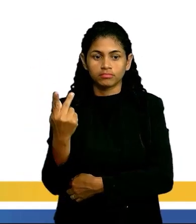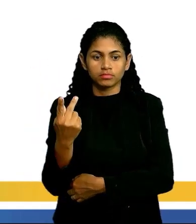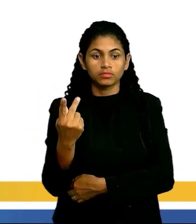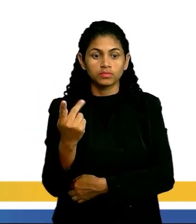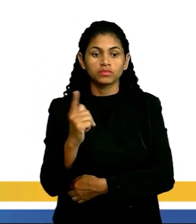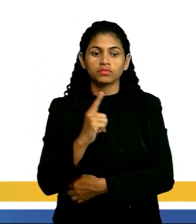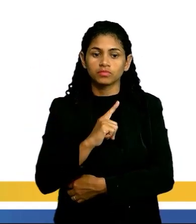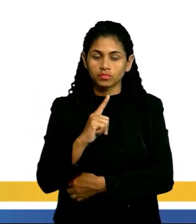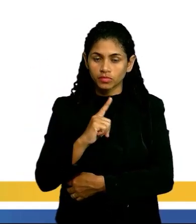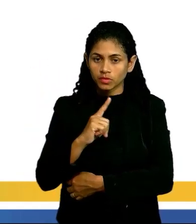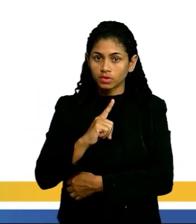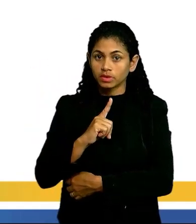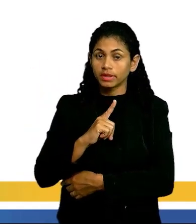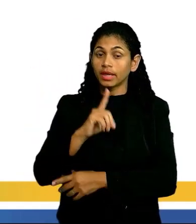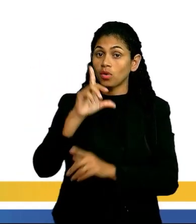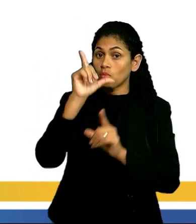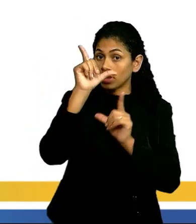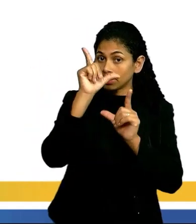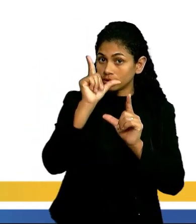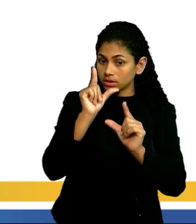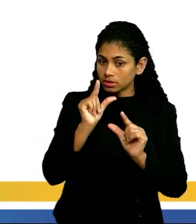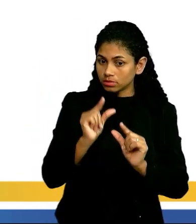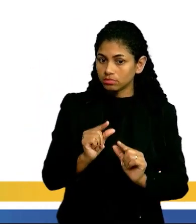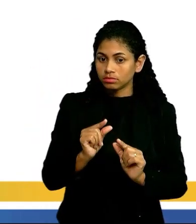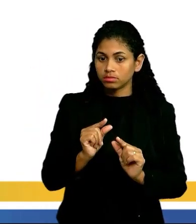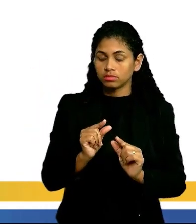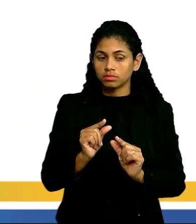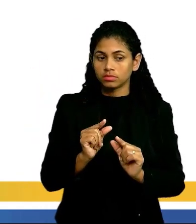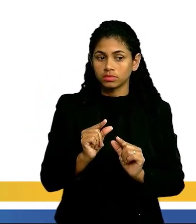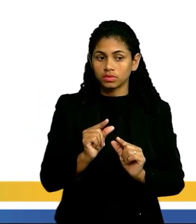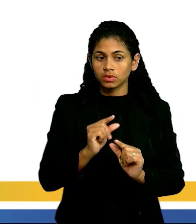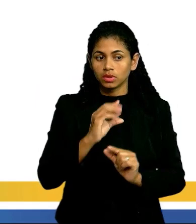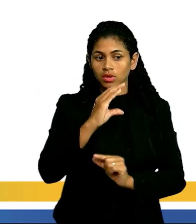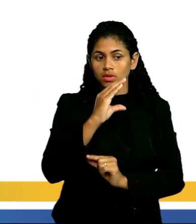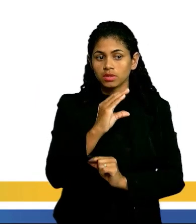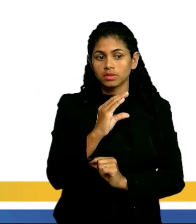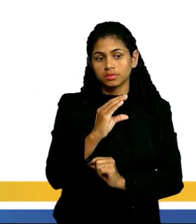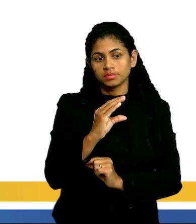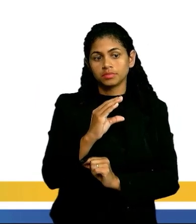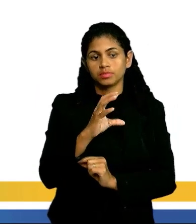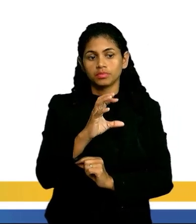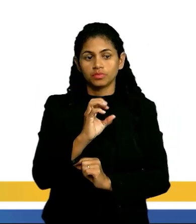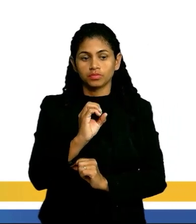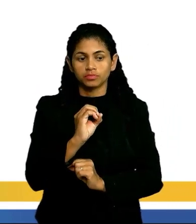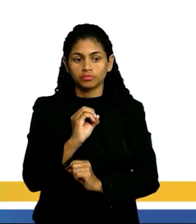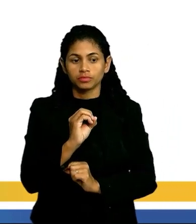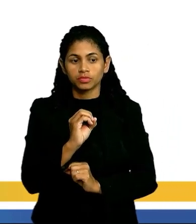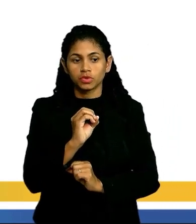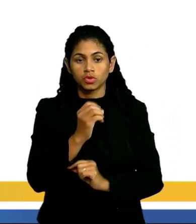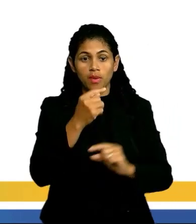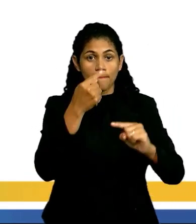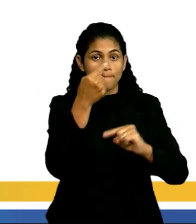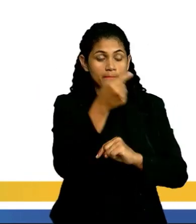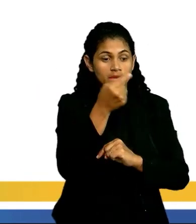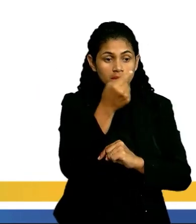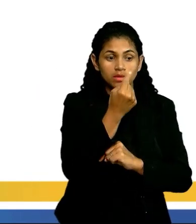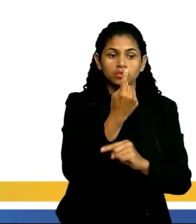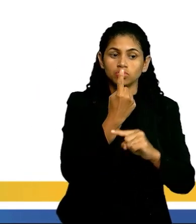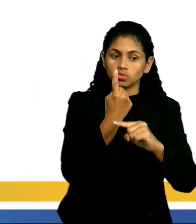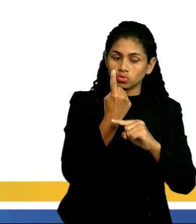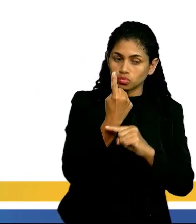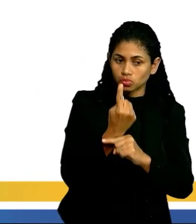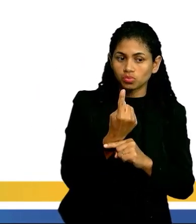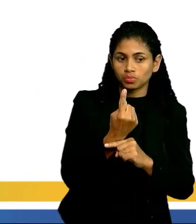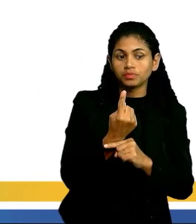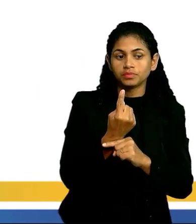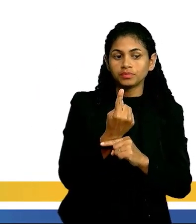uma reação de oxirredução. Então, o carbono do etanol ele sai de -1 e vai para mais 3, então ele oxidou.